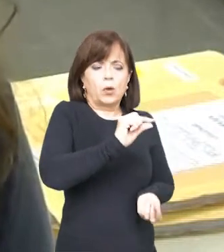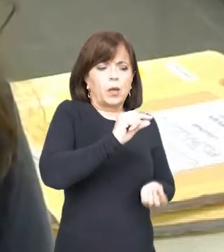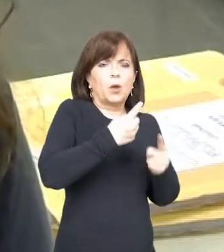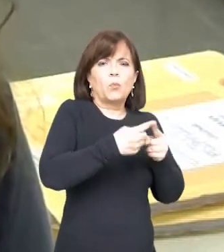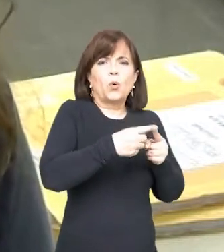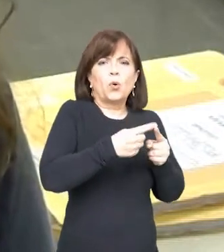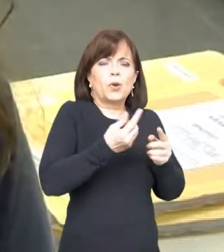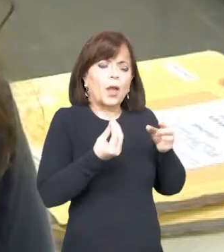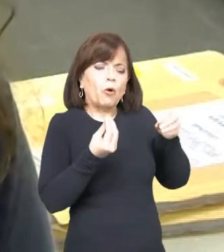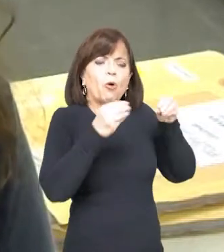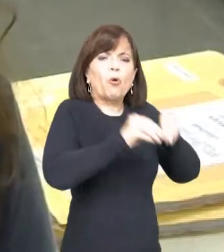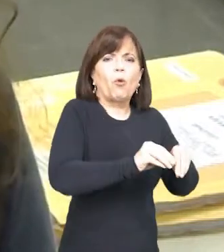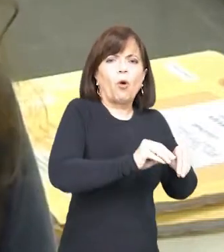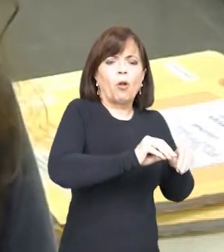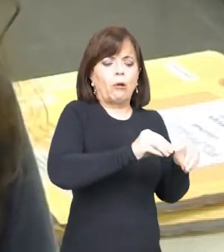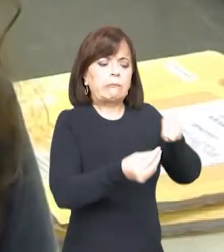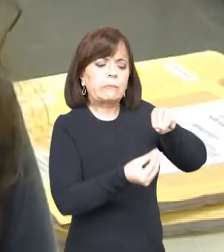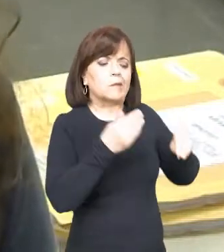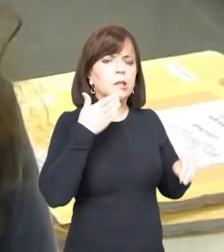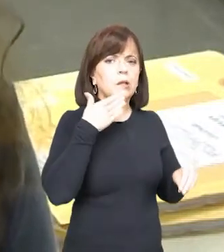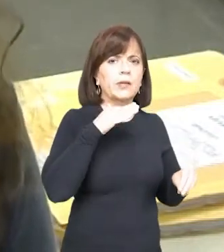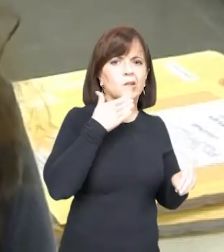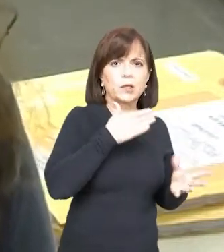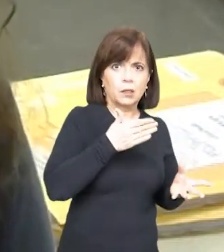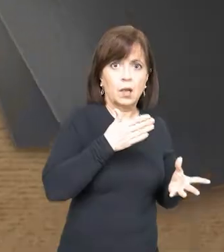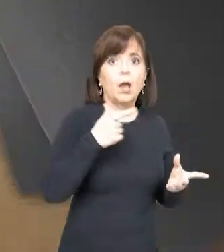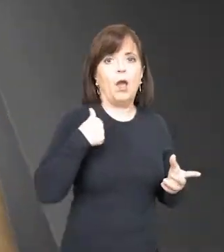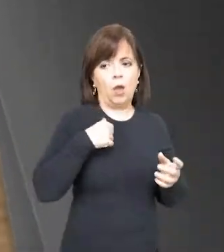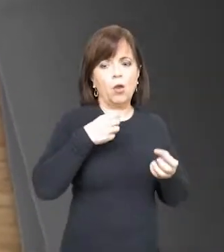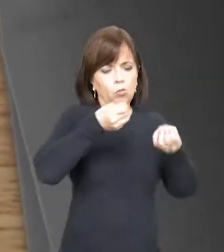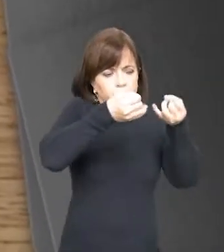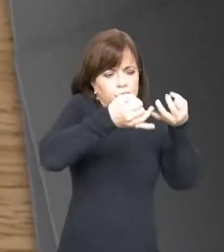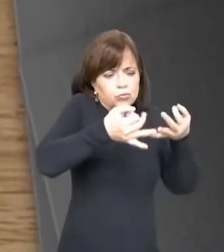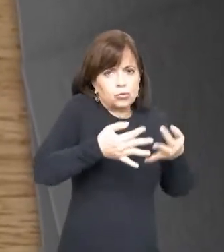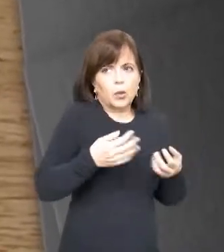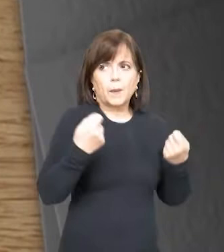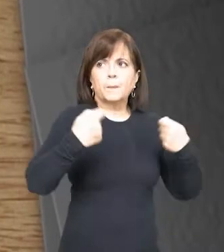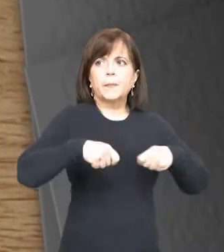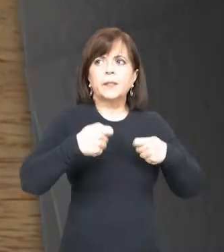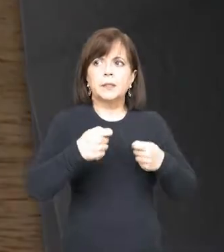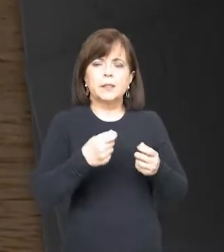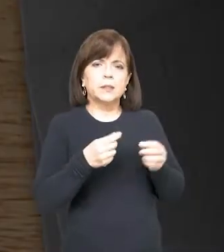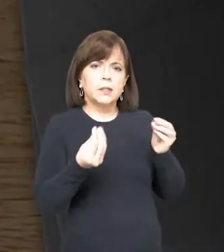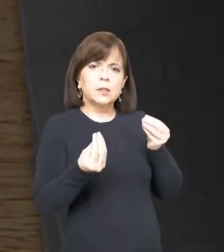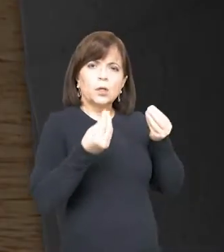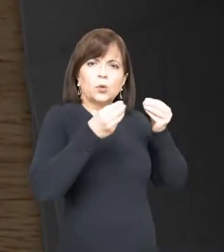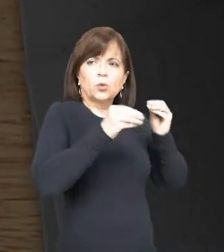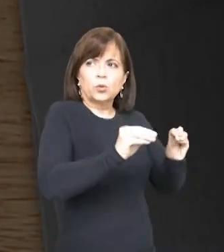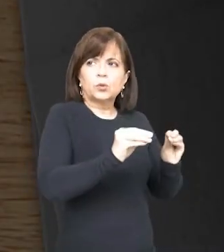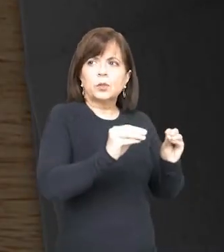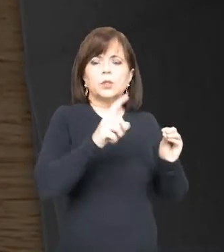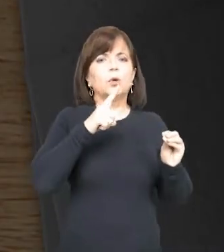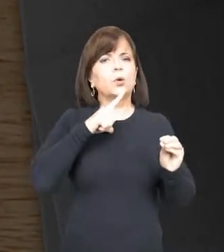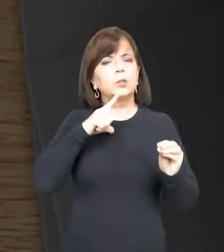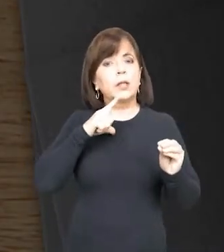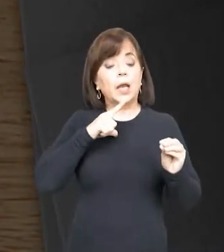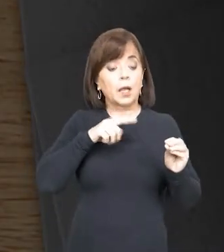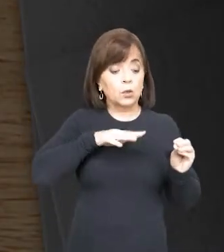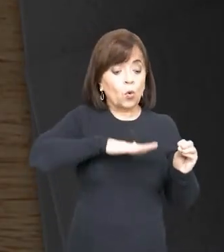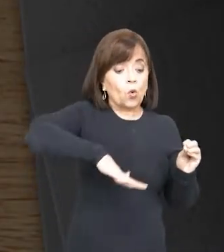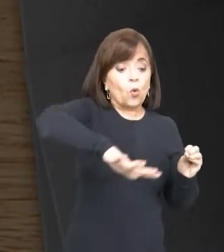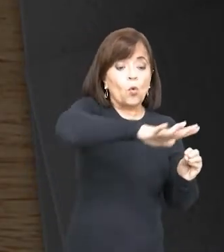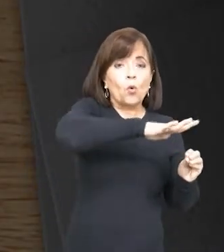deficiência que eu tinha verificado. Então, ela determina que o sensor seja posicionado no